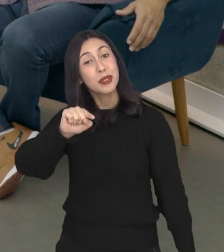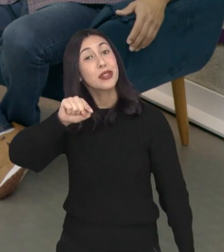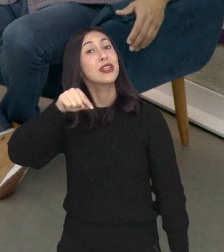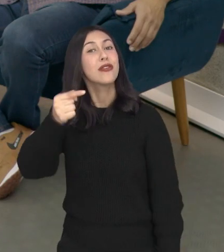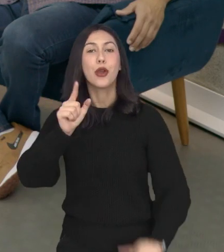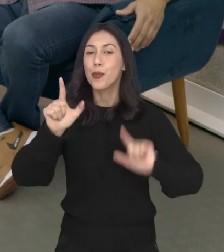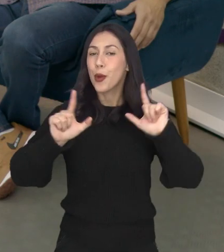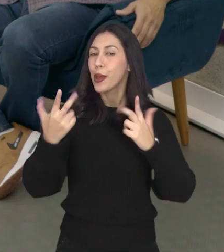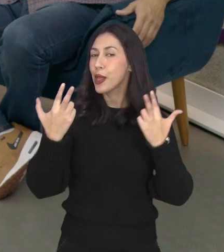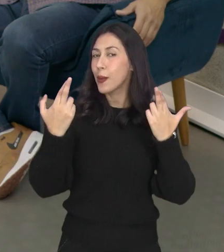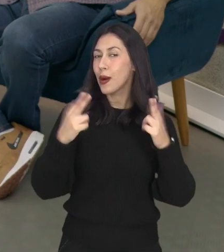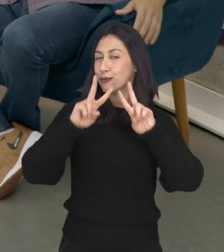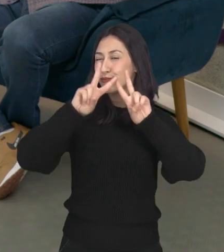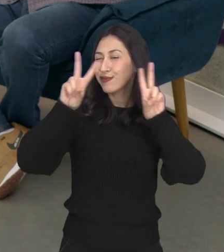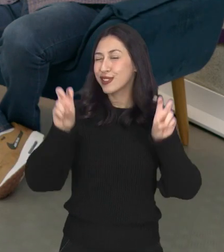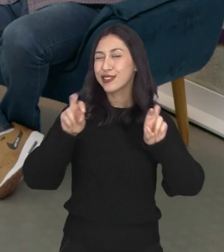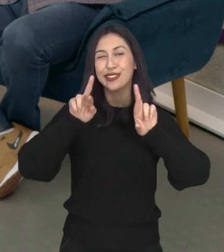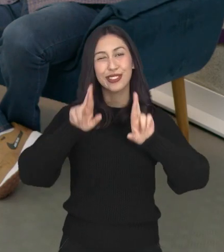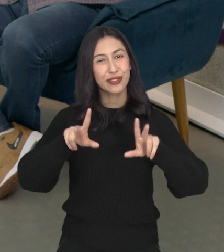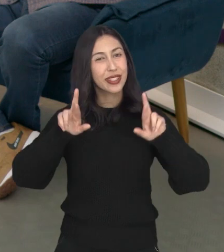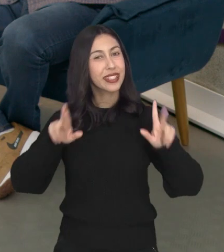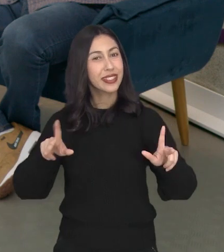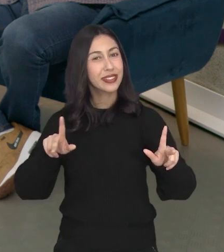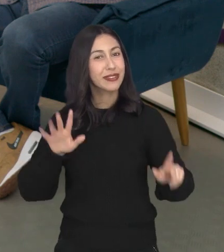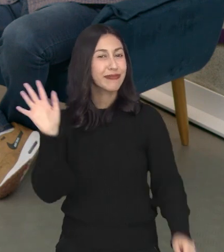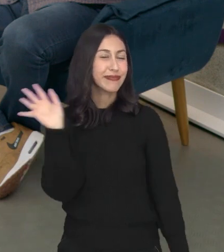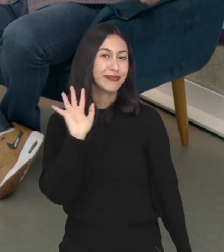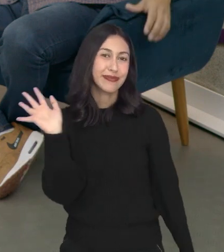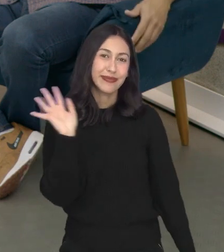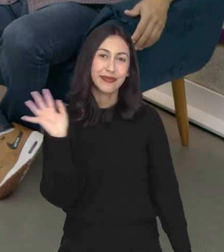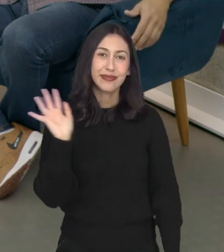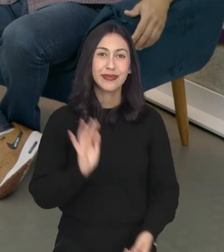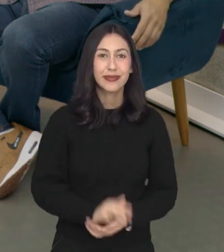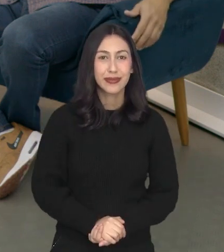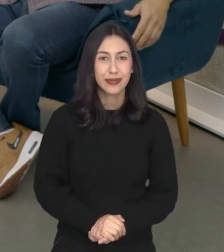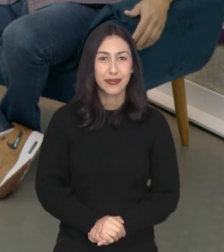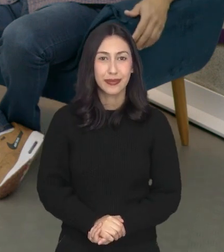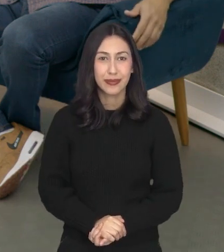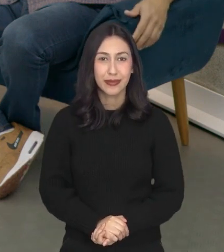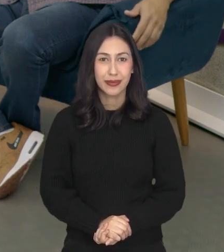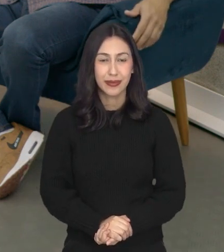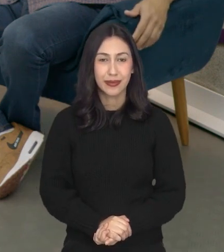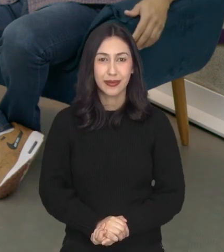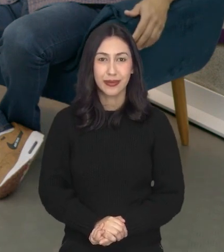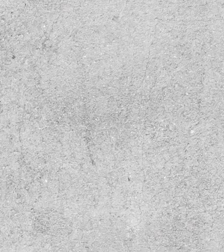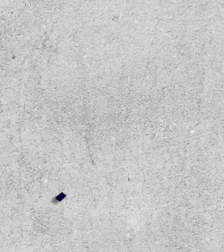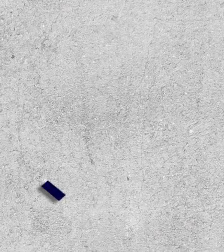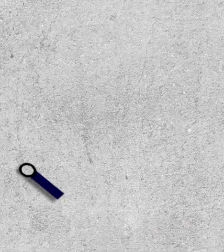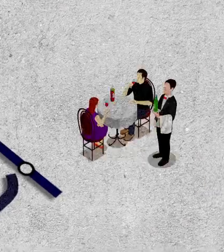encontramos semana que vem na mesma estação, mas sempre com um destino diferente. Até lá!